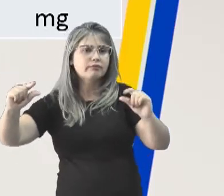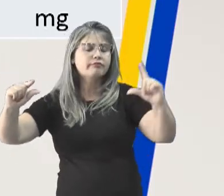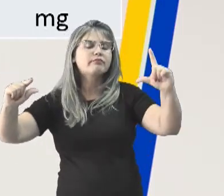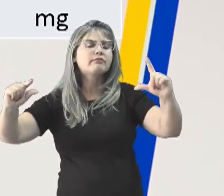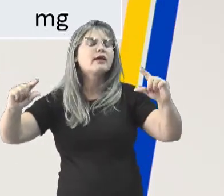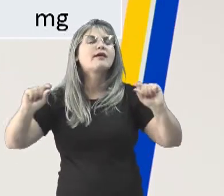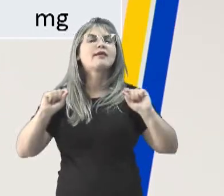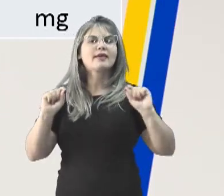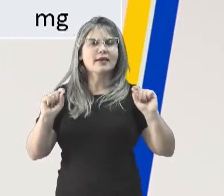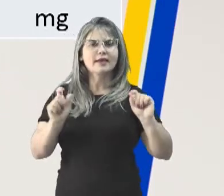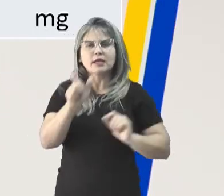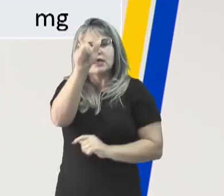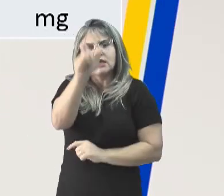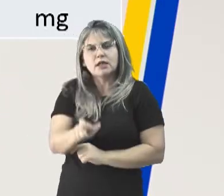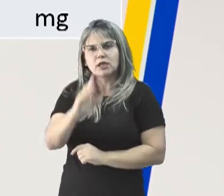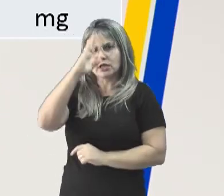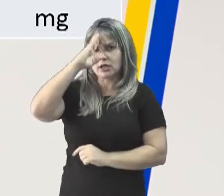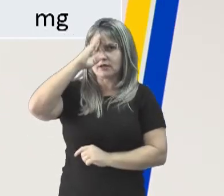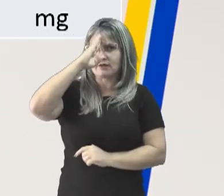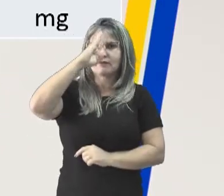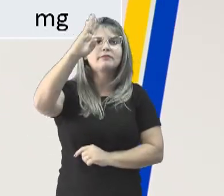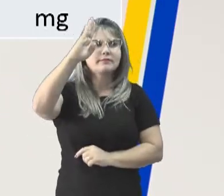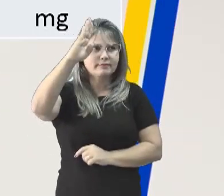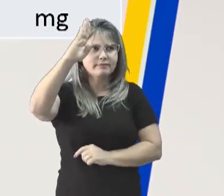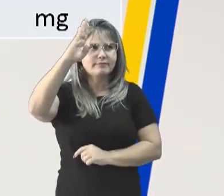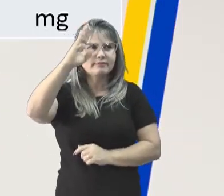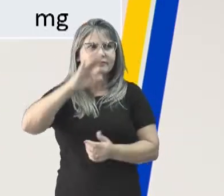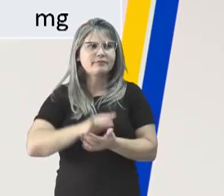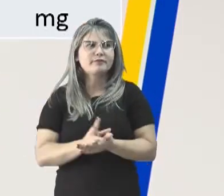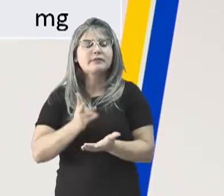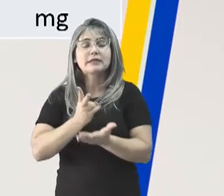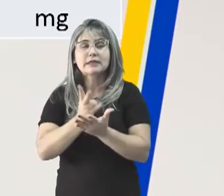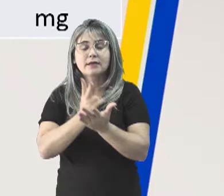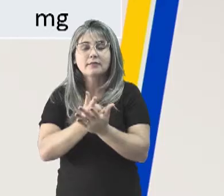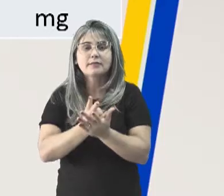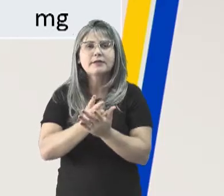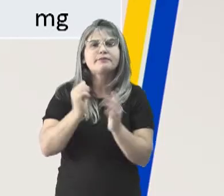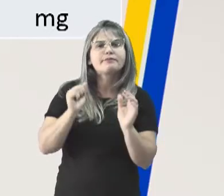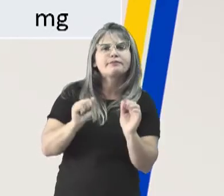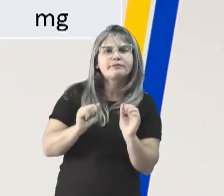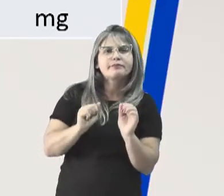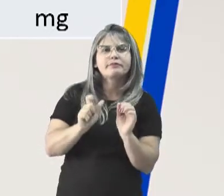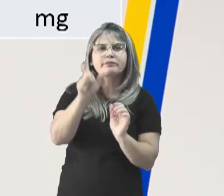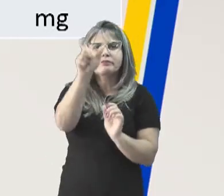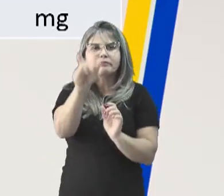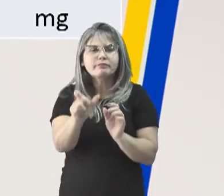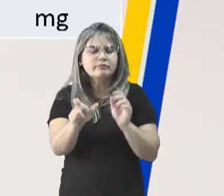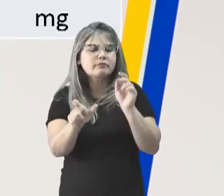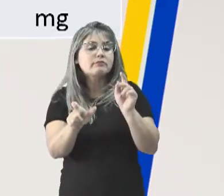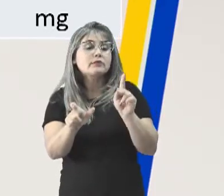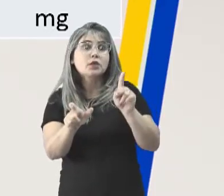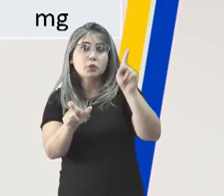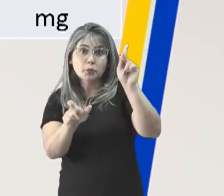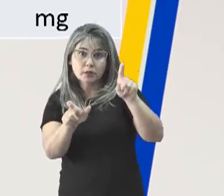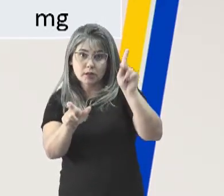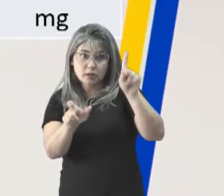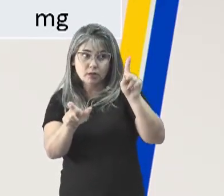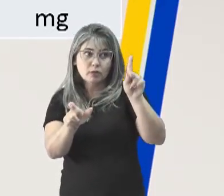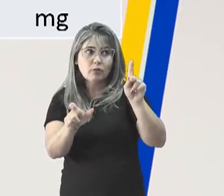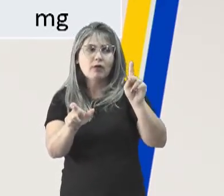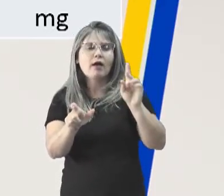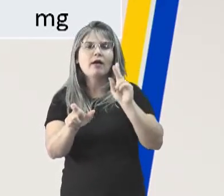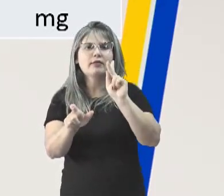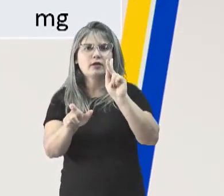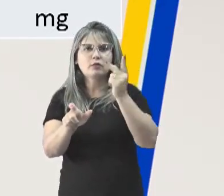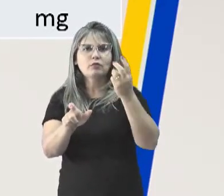H e o deca é representado pela sigla DA. Já nos submúltiplos, o deci é